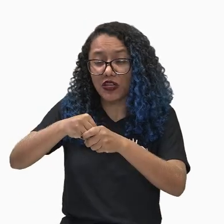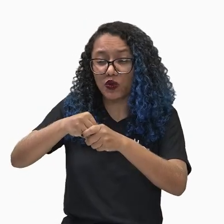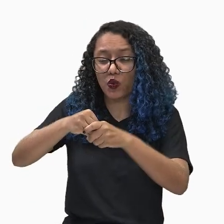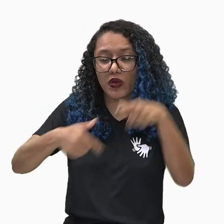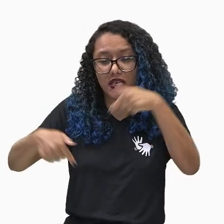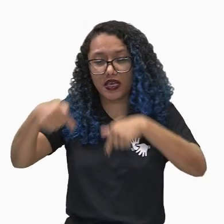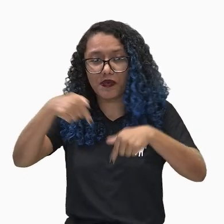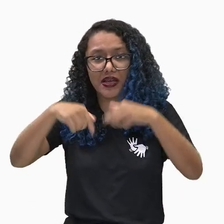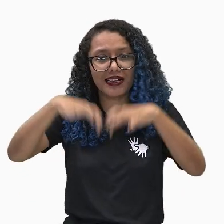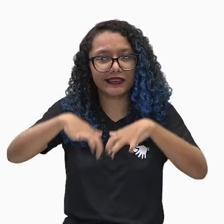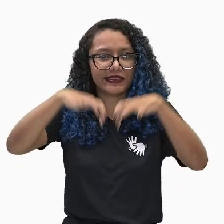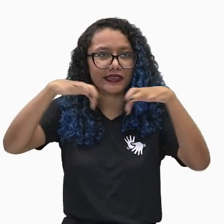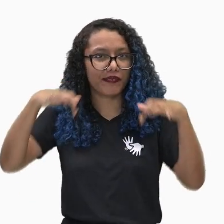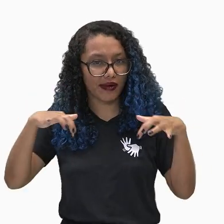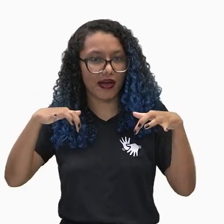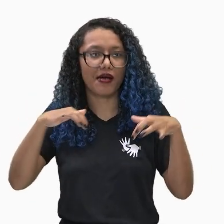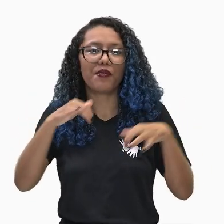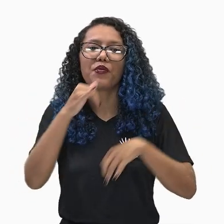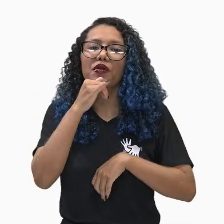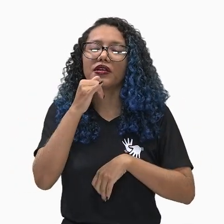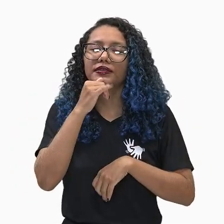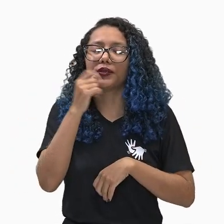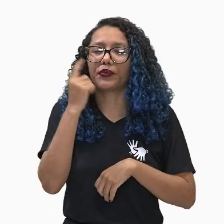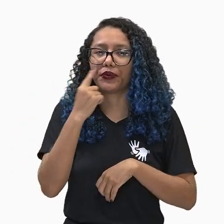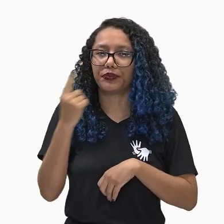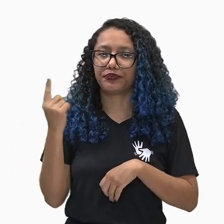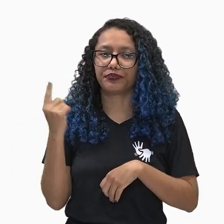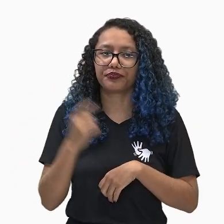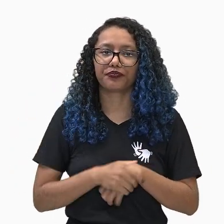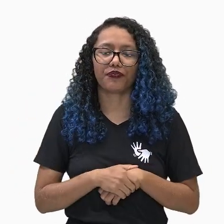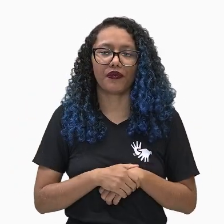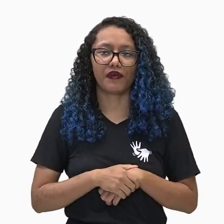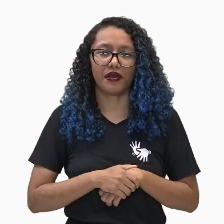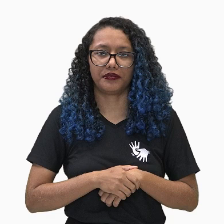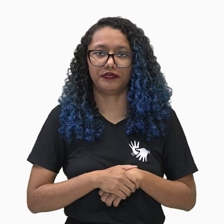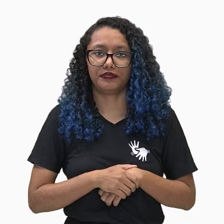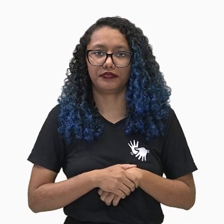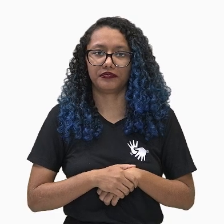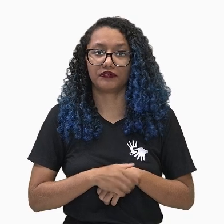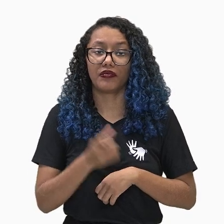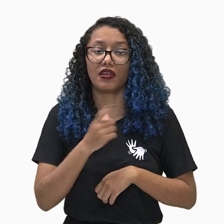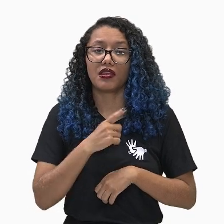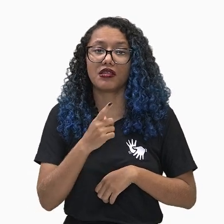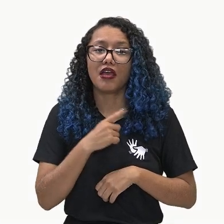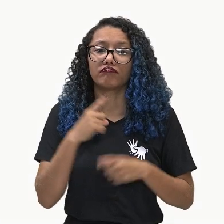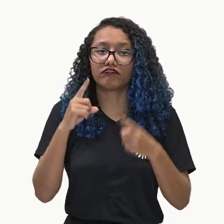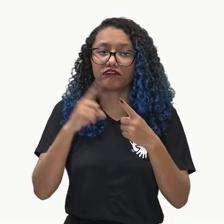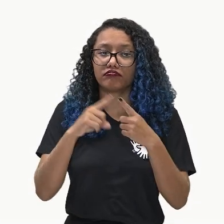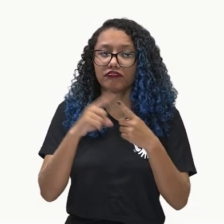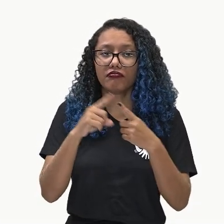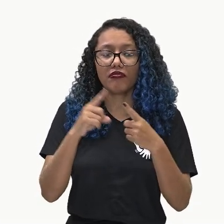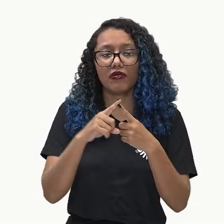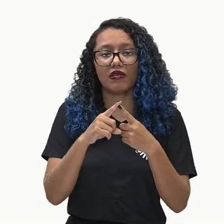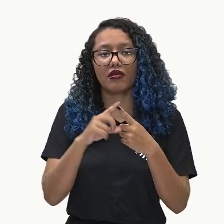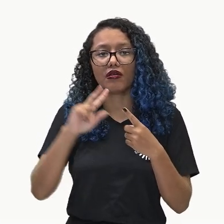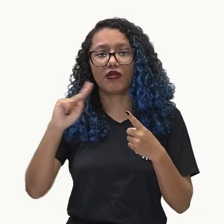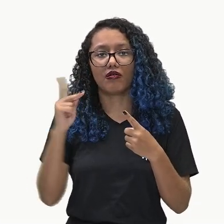os tipos de misturas? Observem aí. Nós vamos ter as substâncias